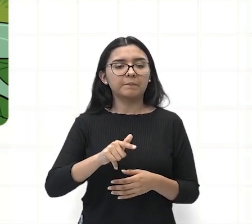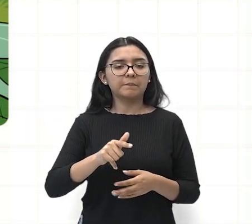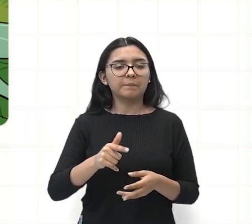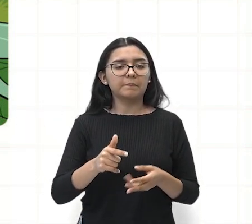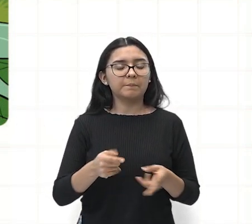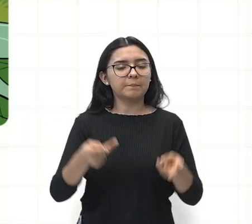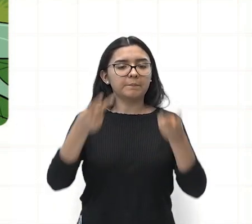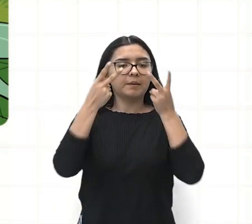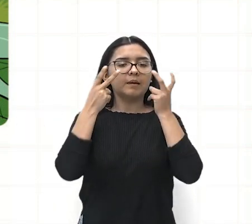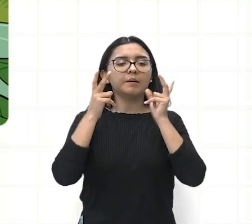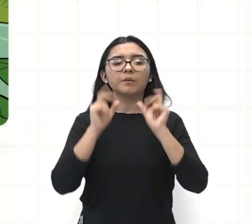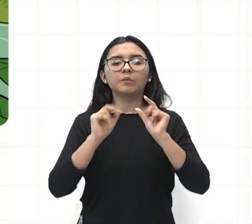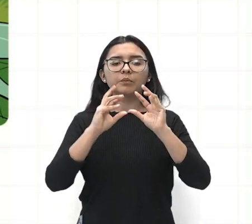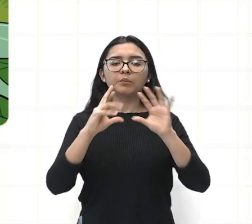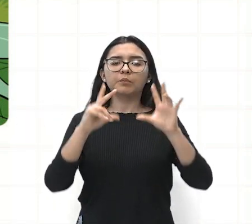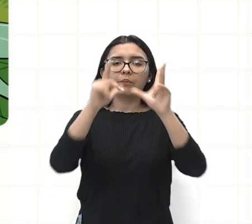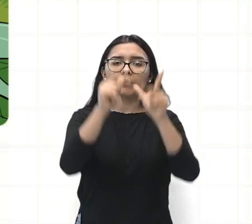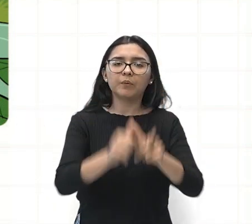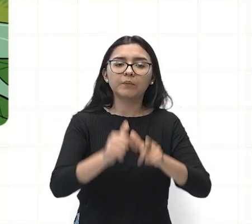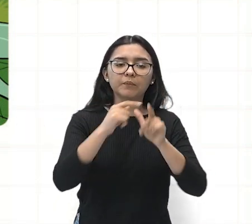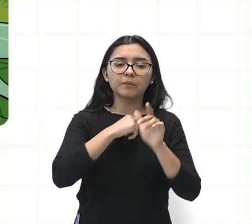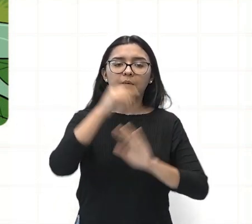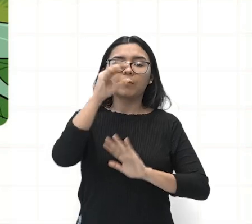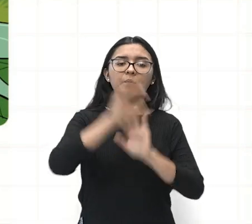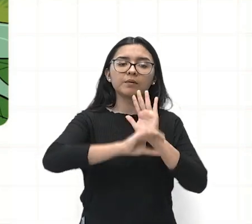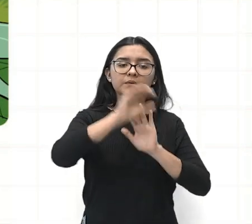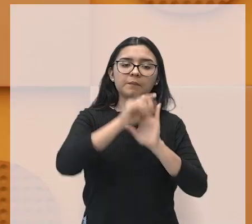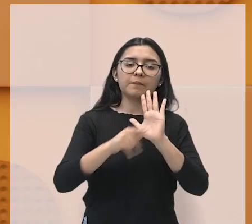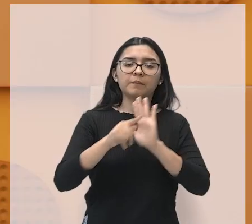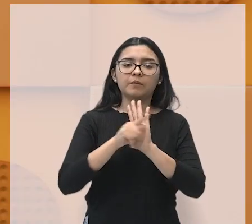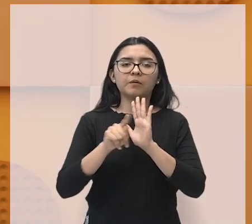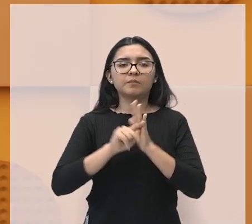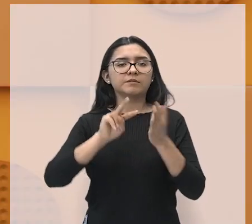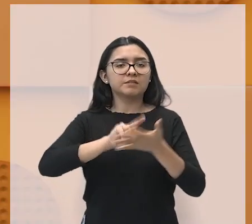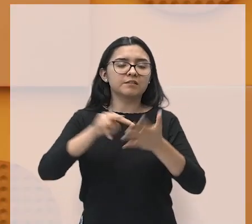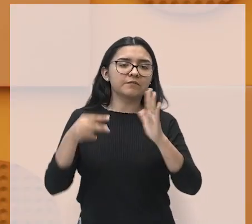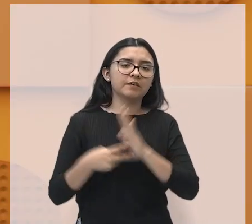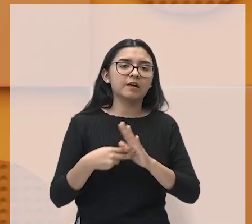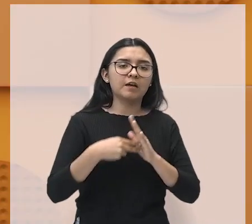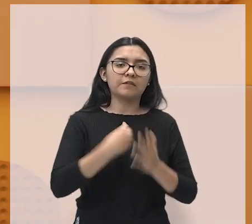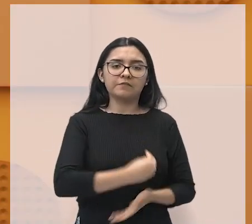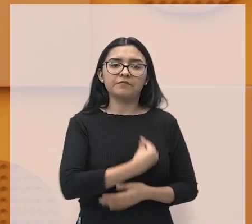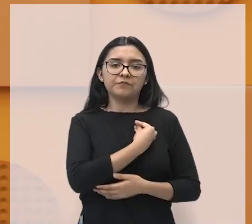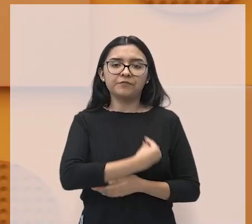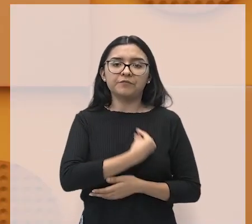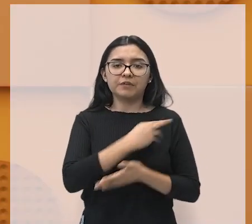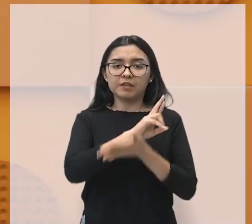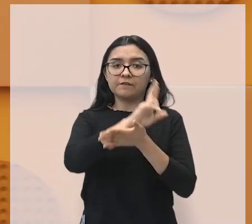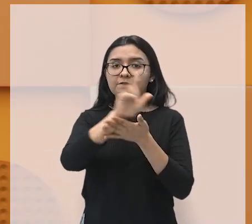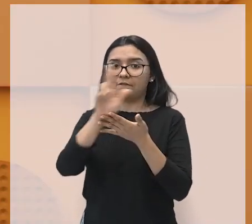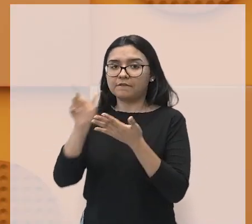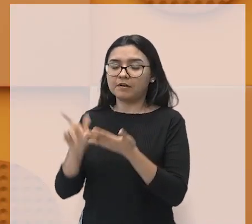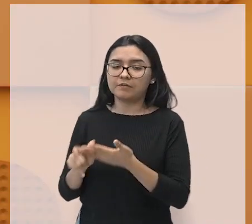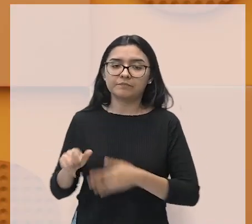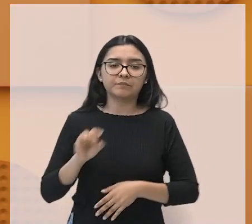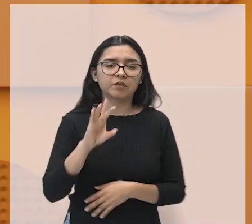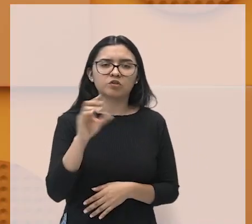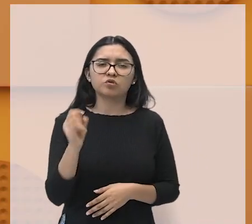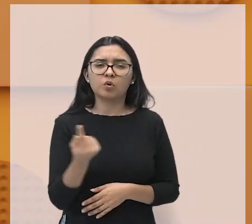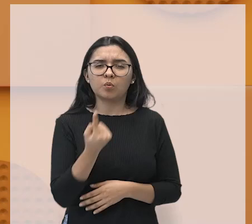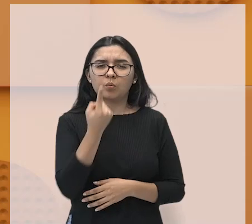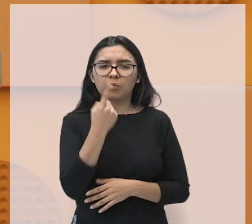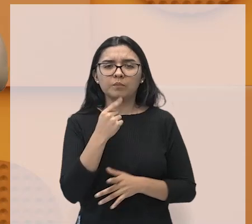justamente todo o conceito do que é a biodiversidade. Então a gente não vai estar falando apenas